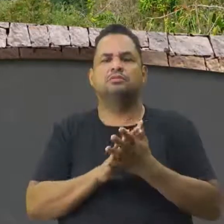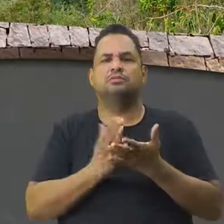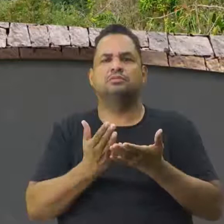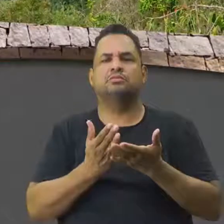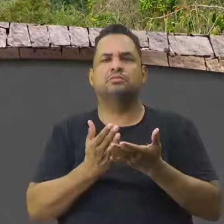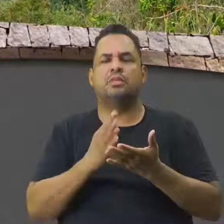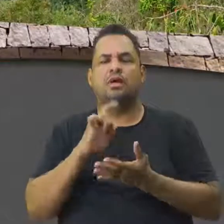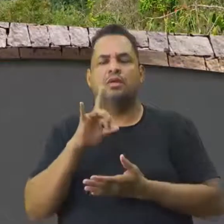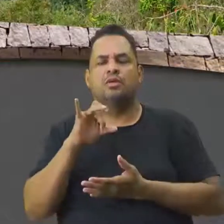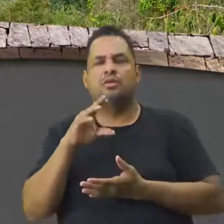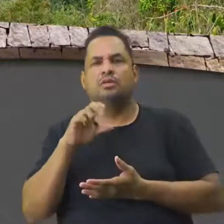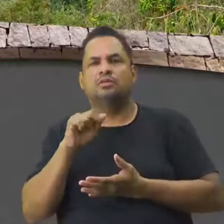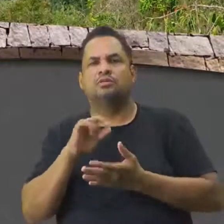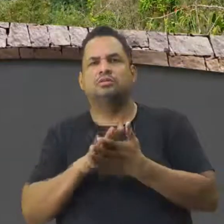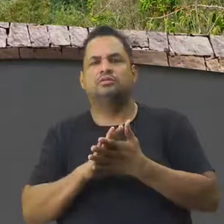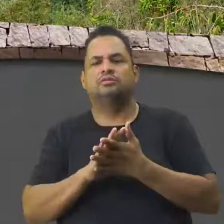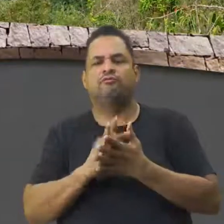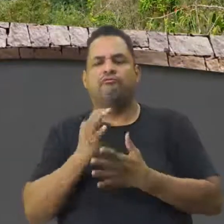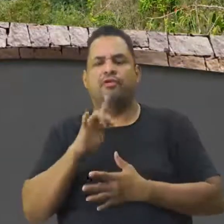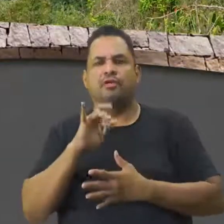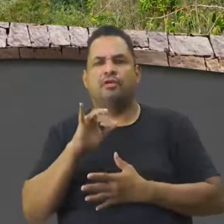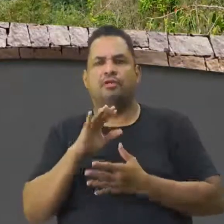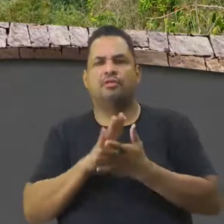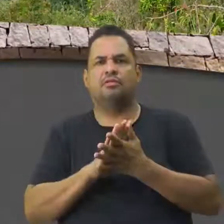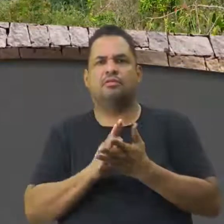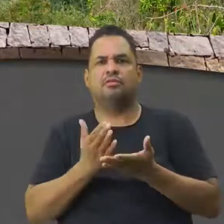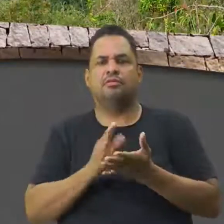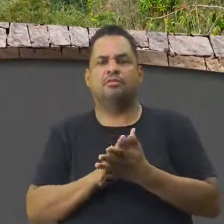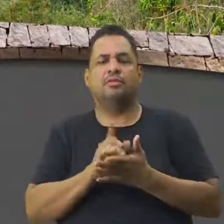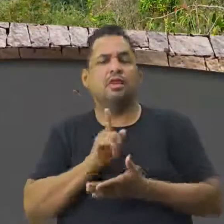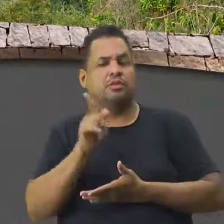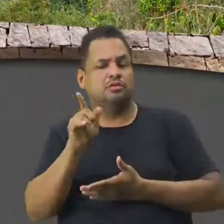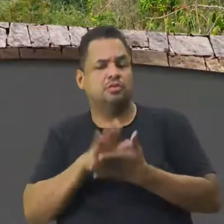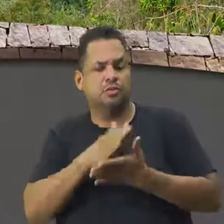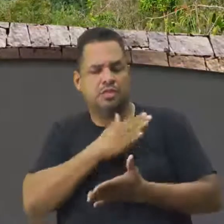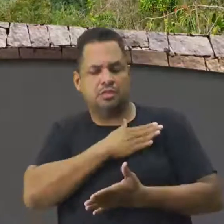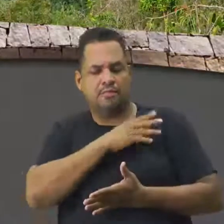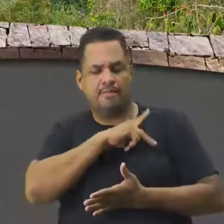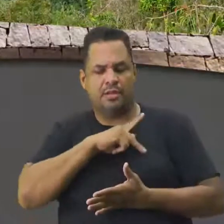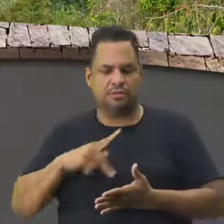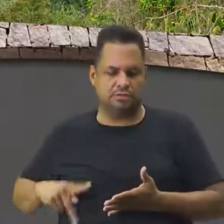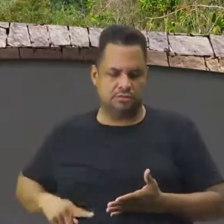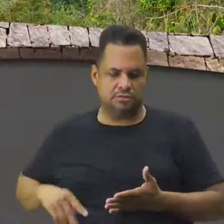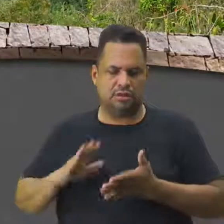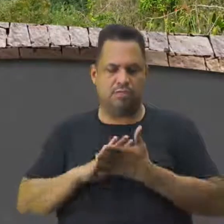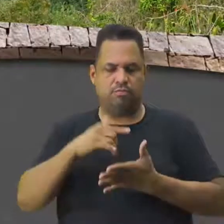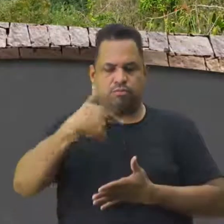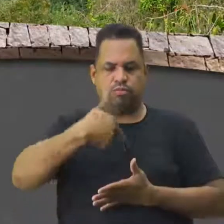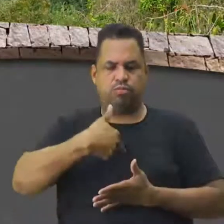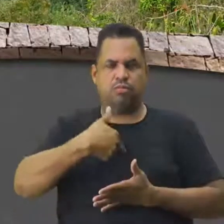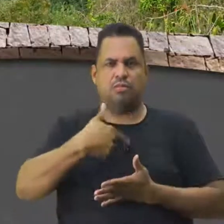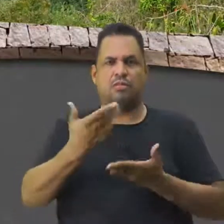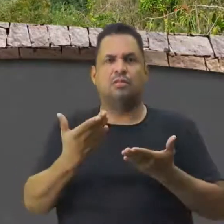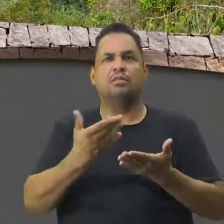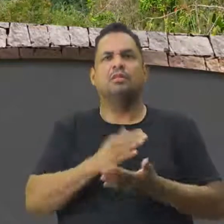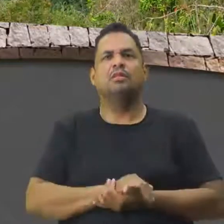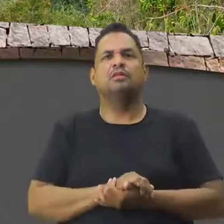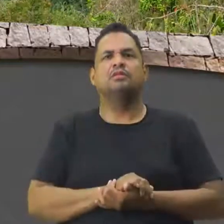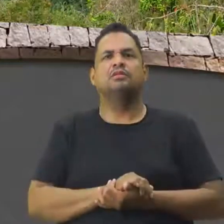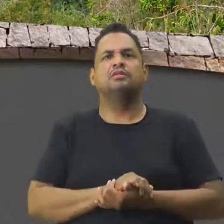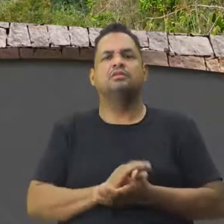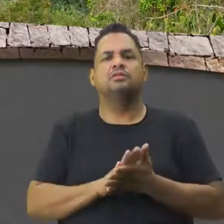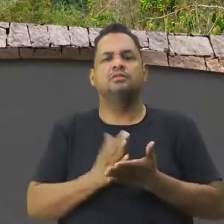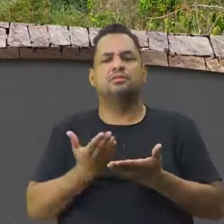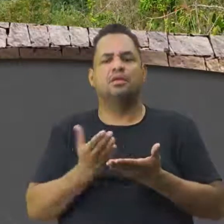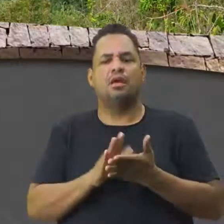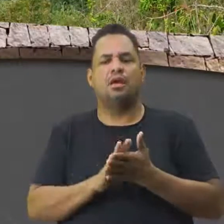isso em história, com Getúlio Vargas e nacionaliza a estrada de